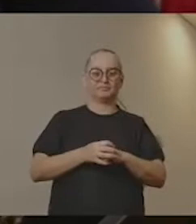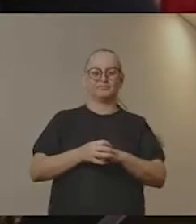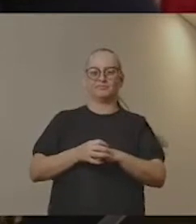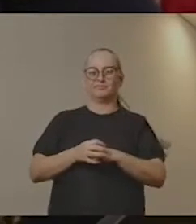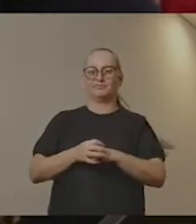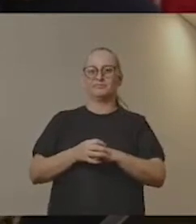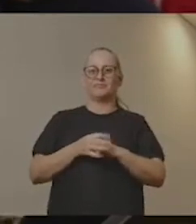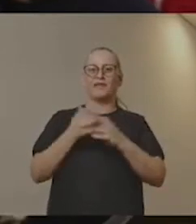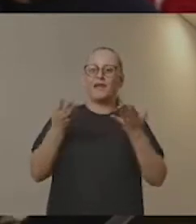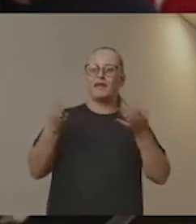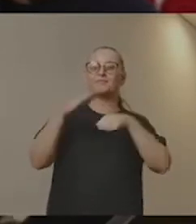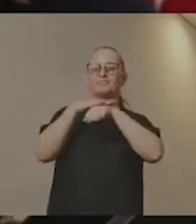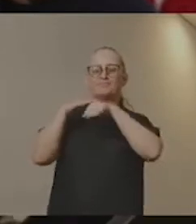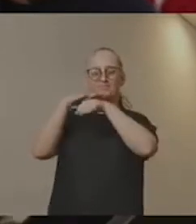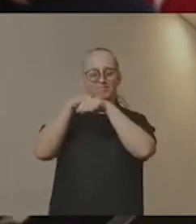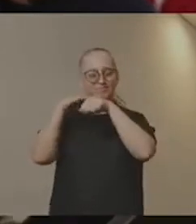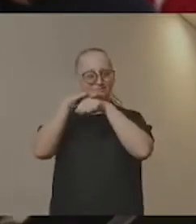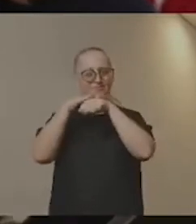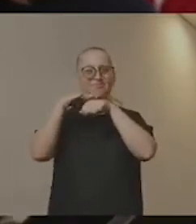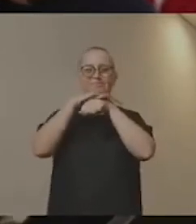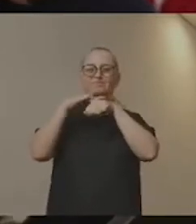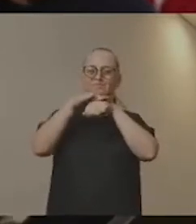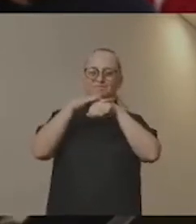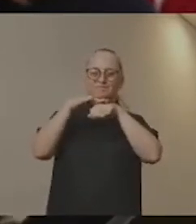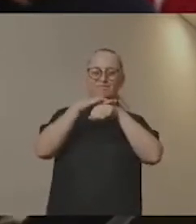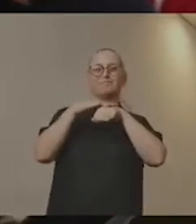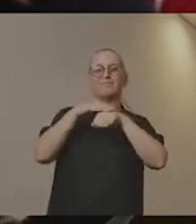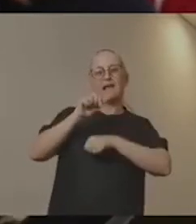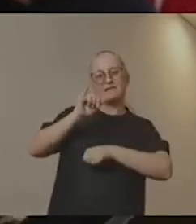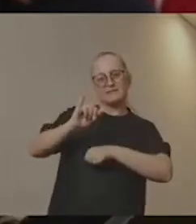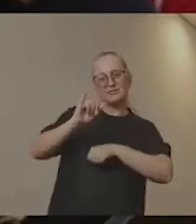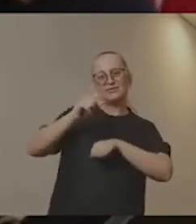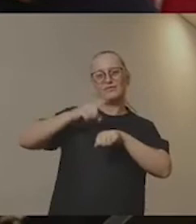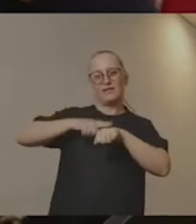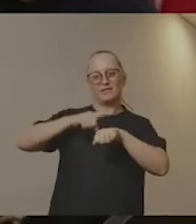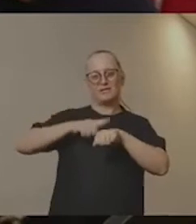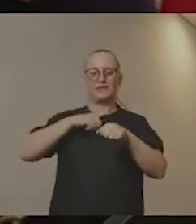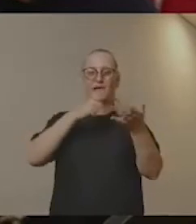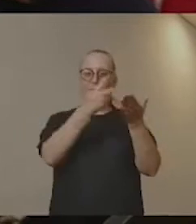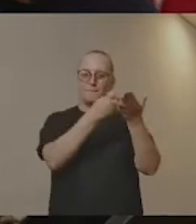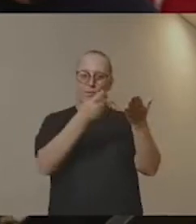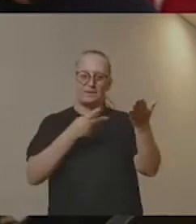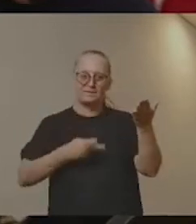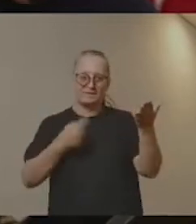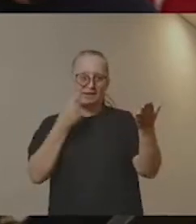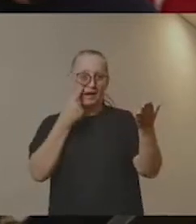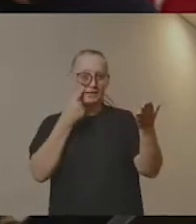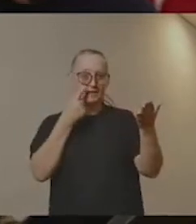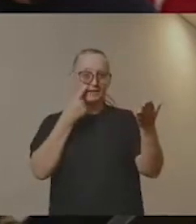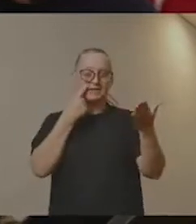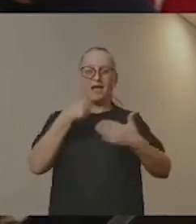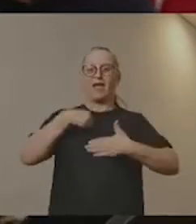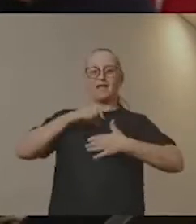gente tem que conversar bastante. Mas, se me dá abertura, tem uma poesia que é assim, ó. Eu defendo as